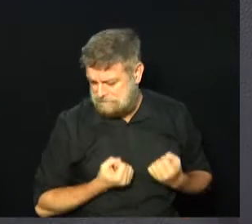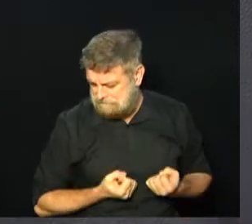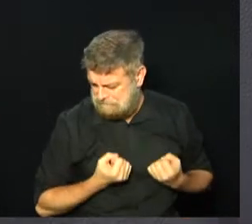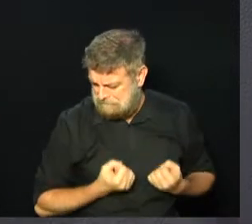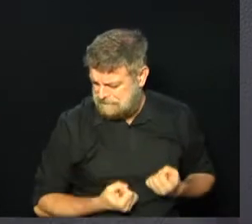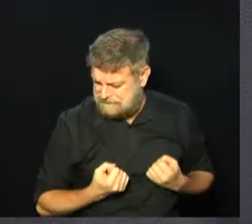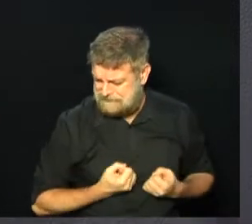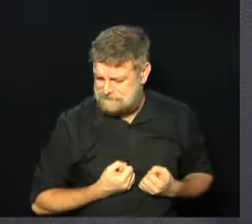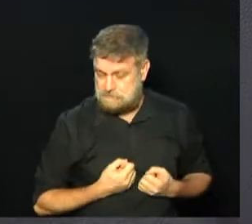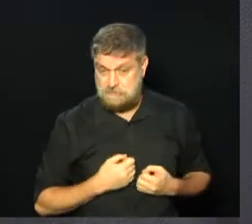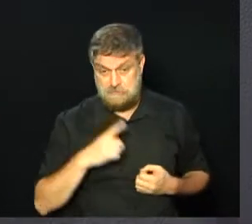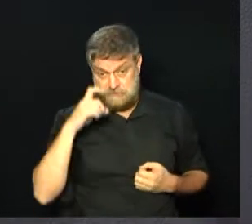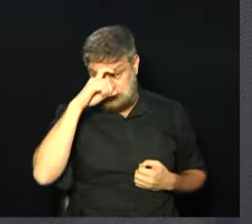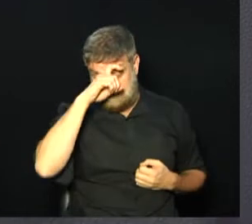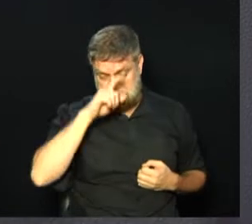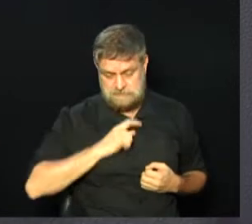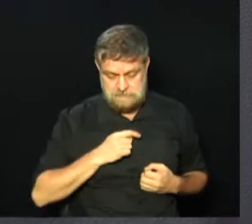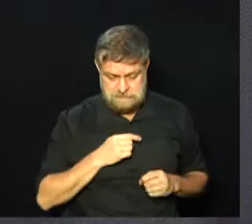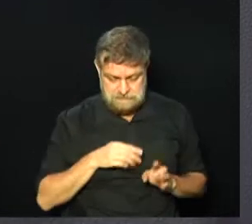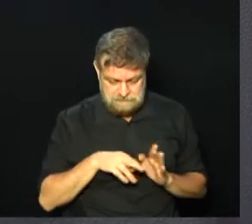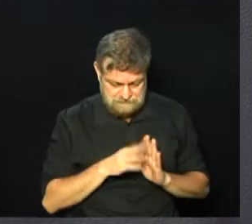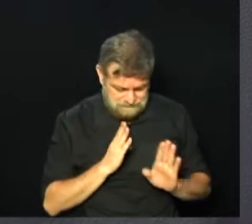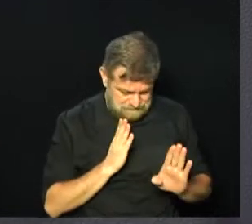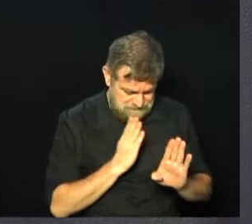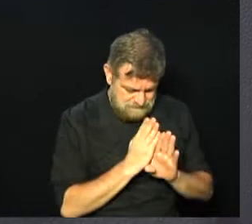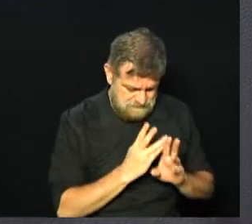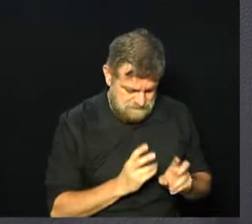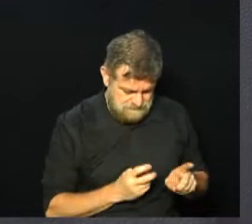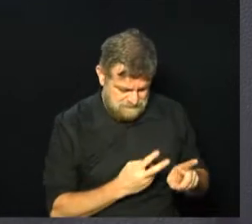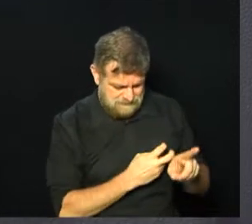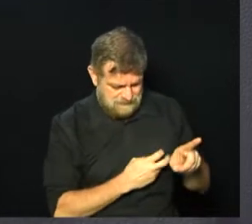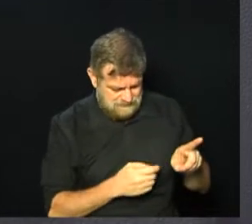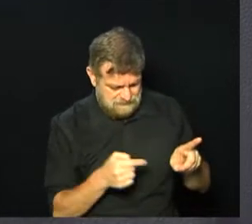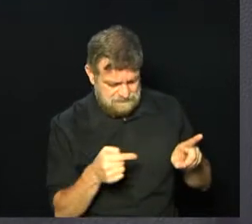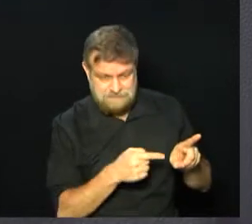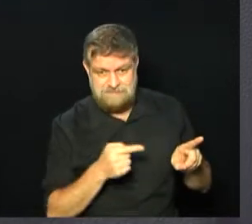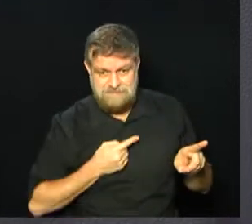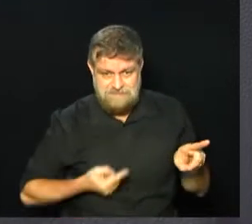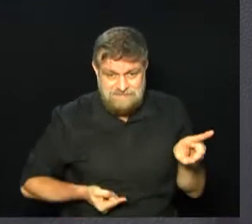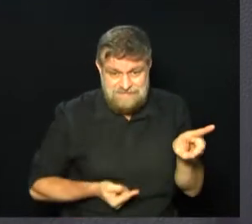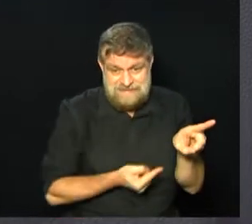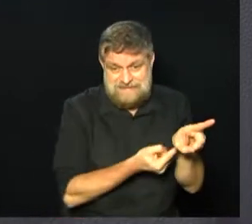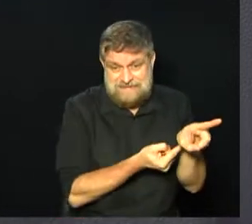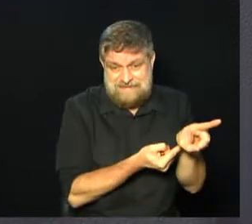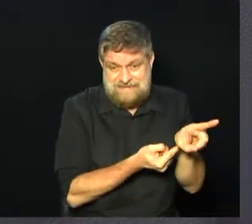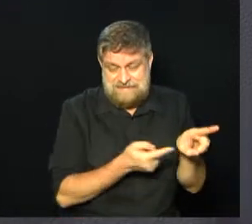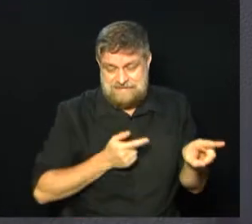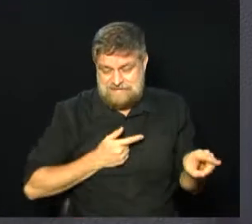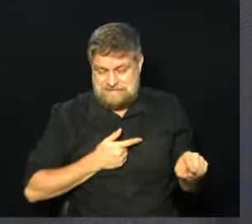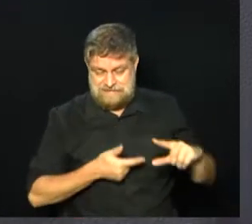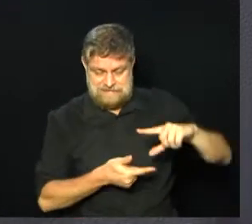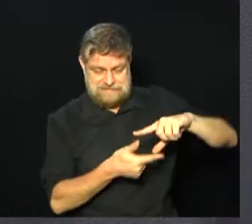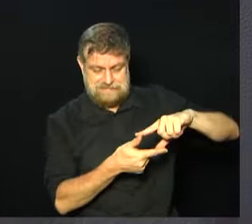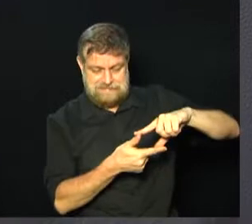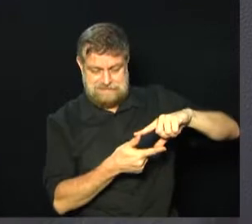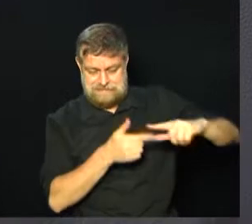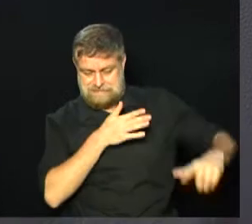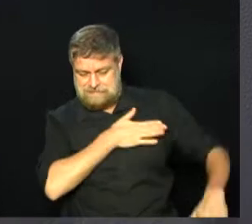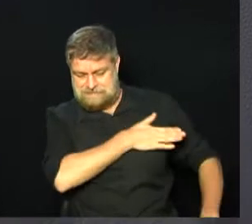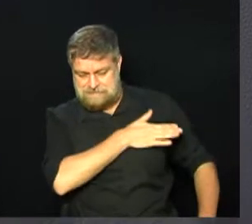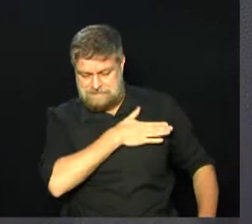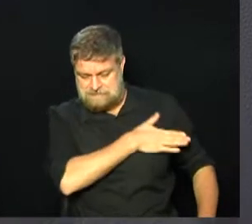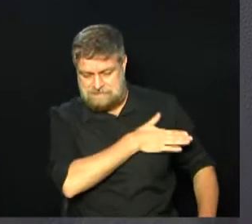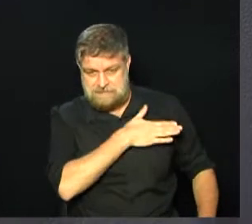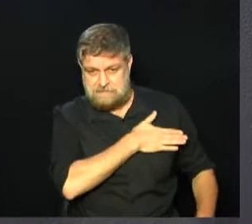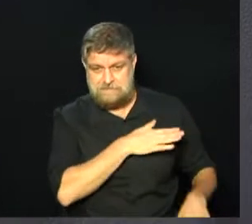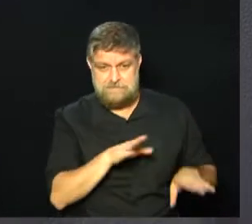o diagnóstico de um câncer, um exame que muitas vezes carrega um certo estigma, e não apenas o